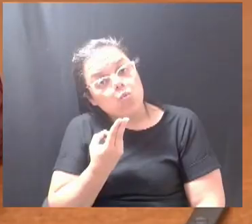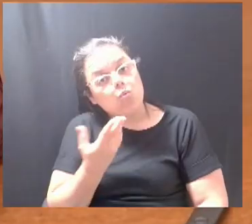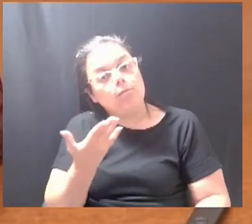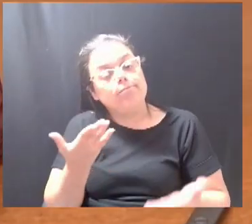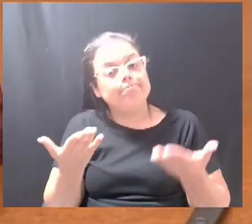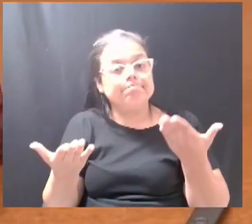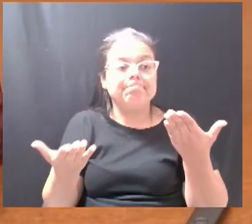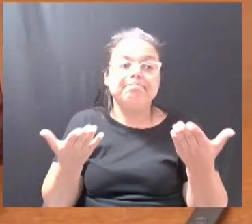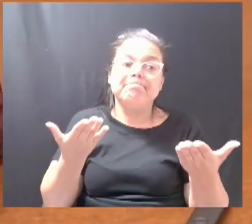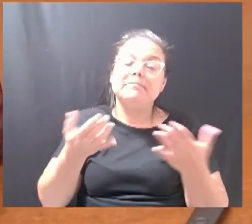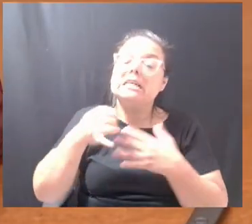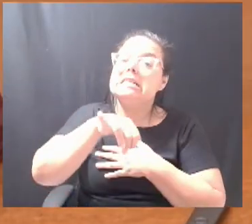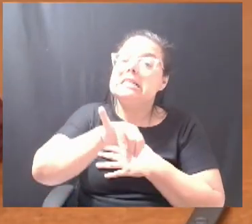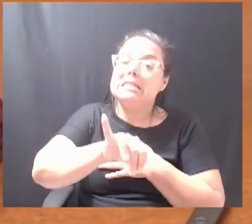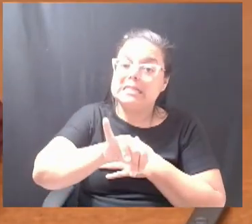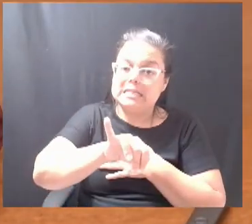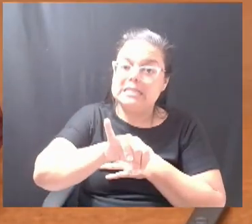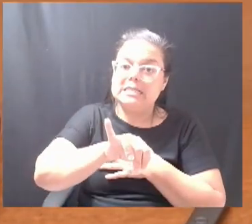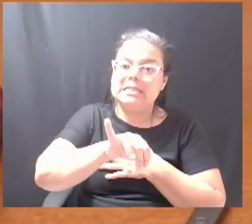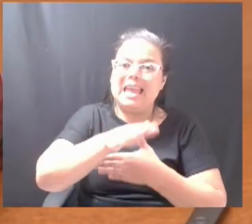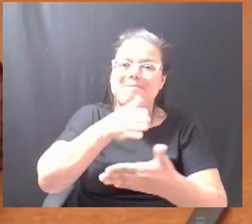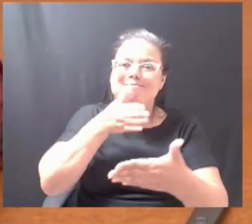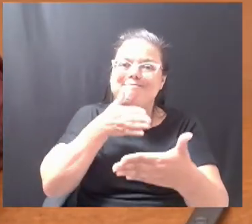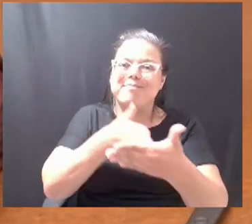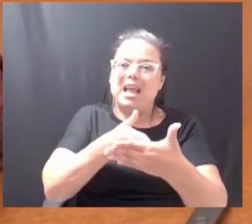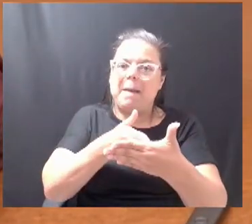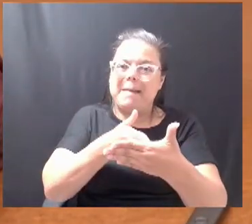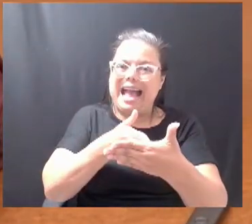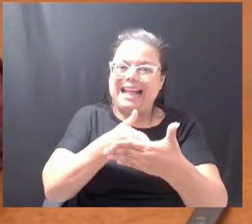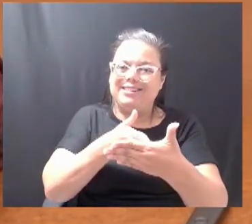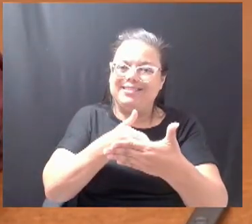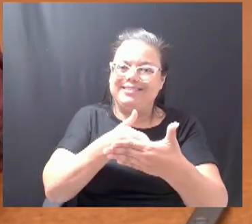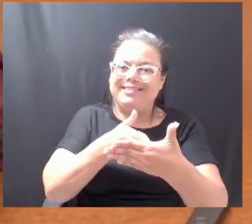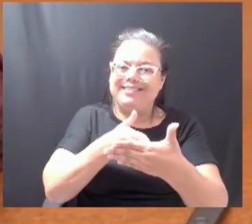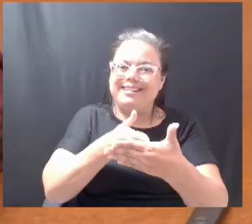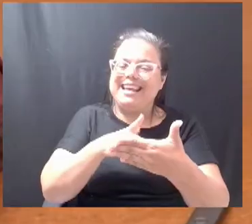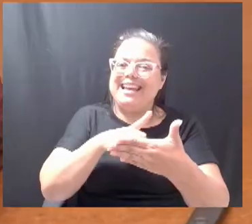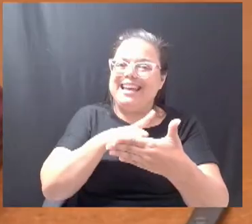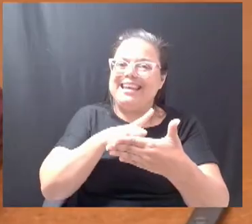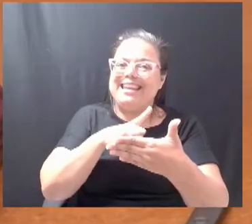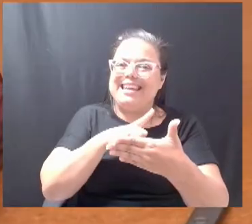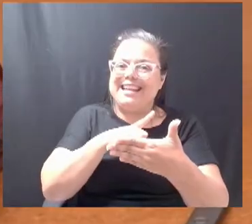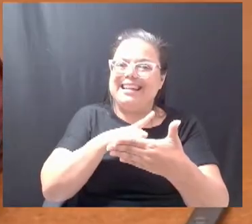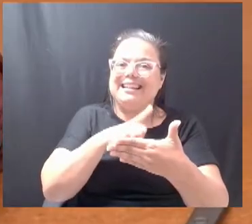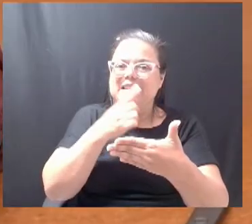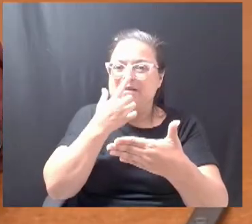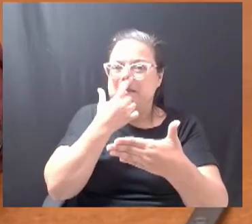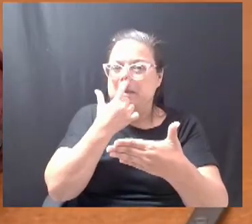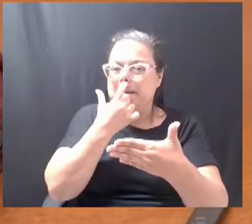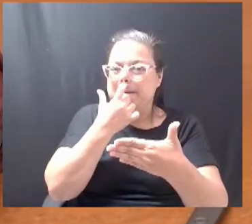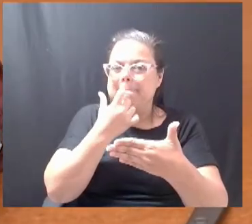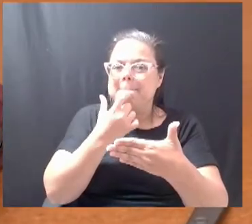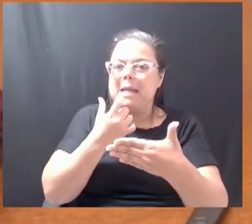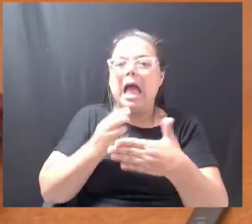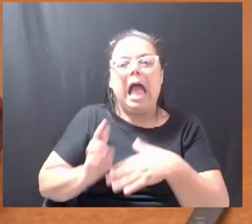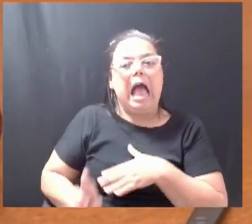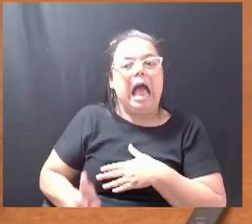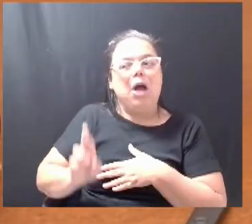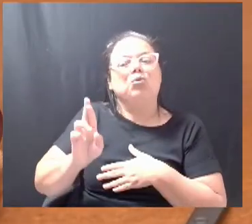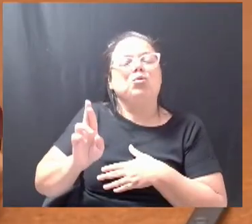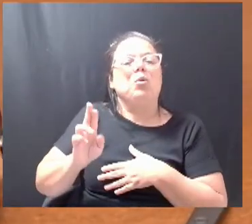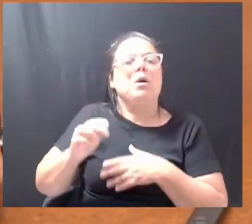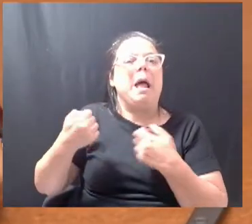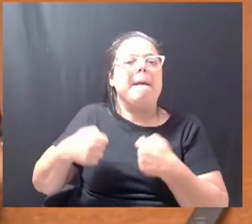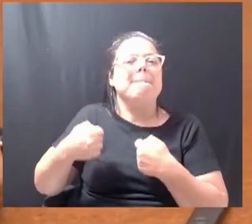isso é barrado lá... Né? Ia ter repercussão. A autora poderia denunciar, né? Por